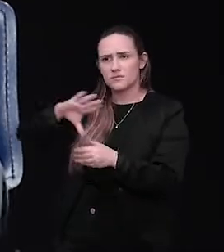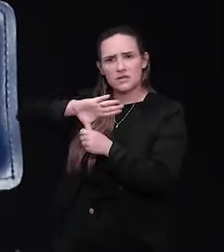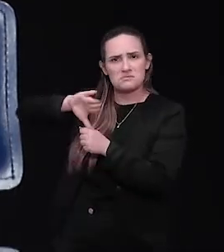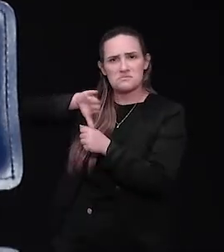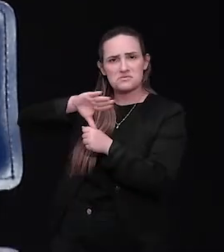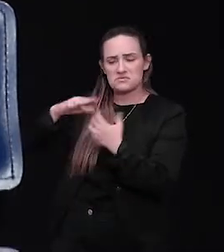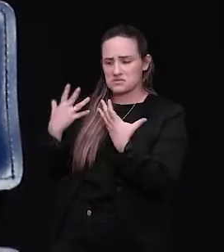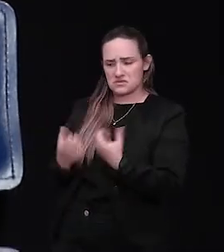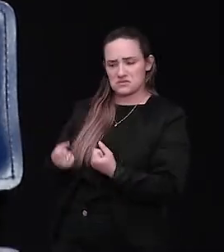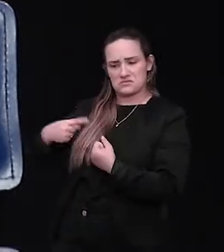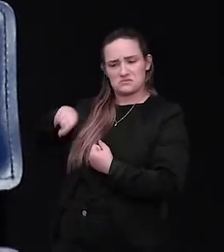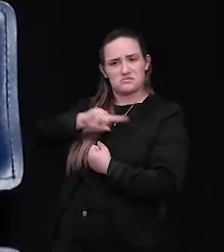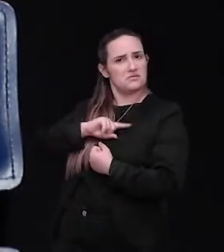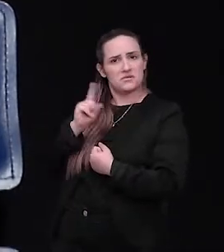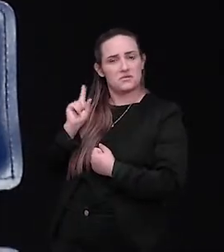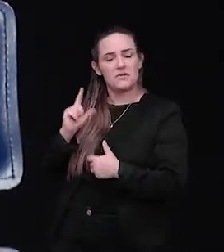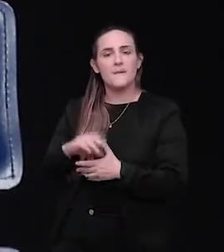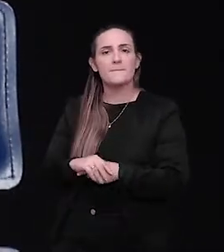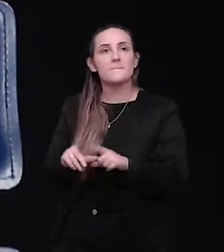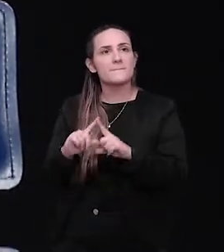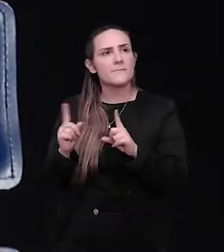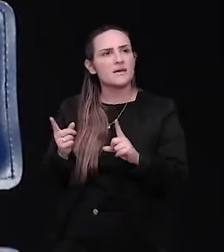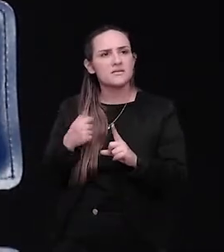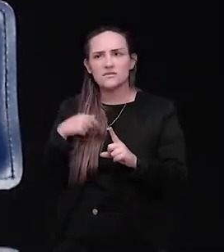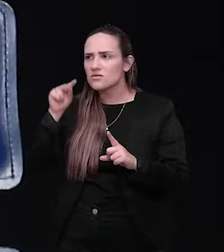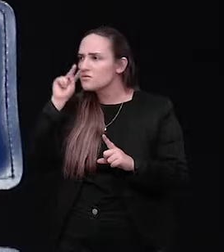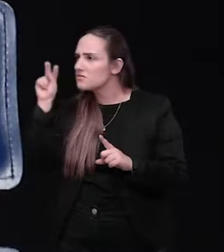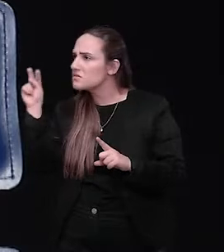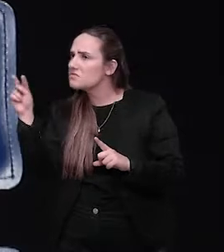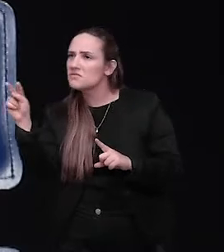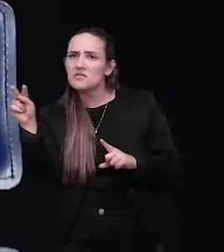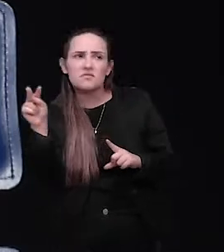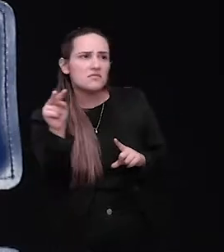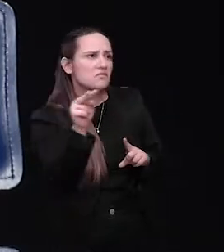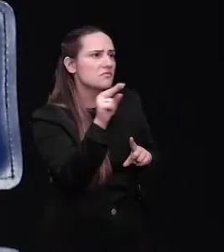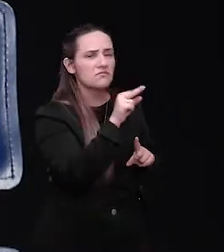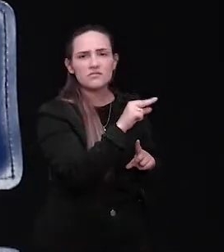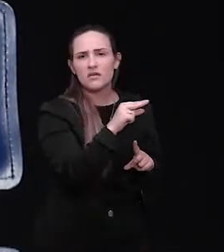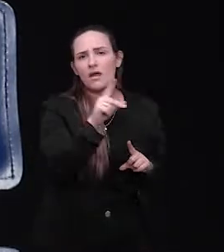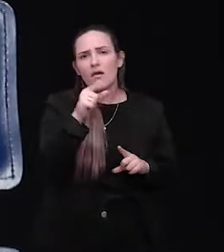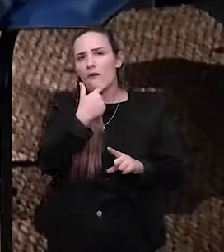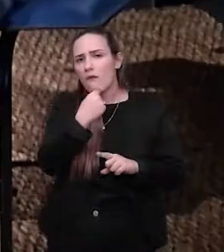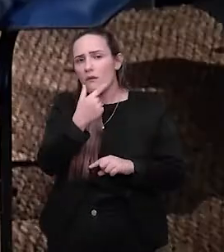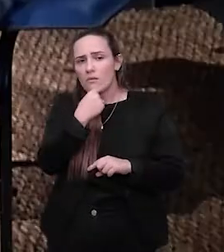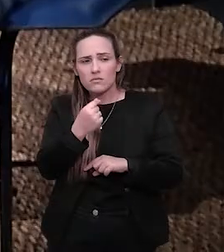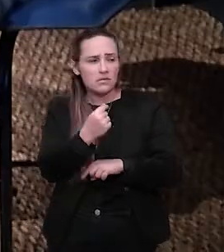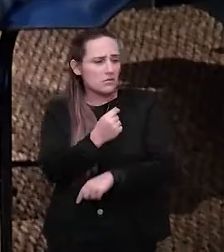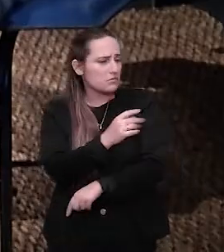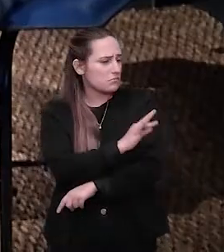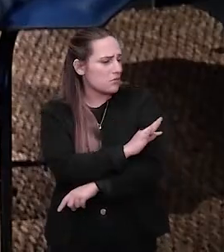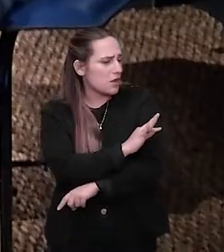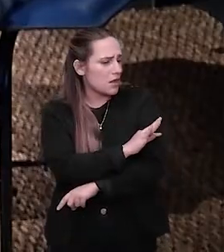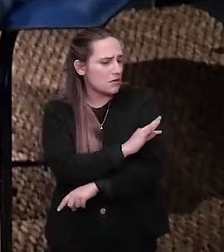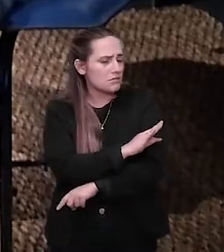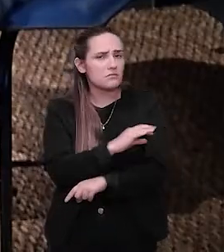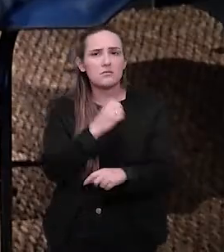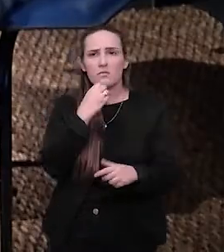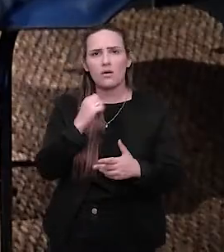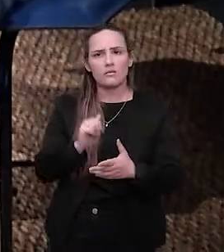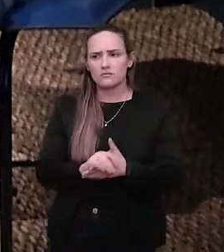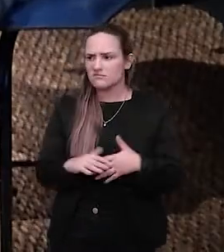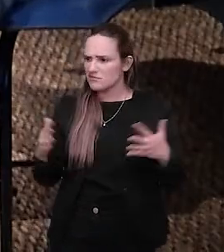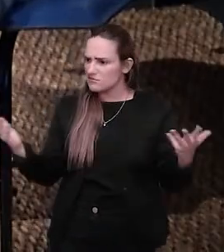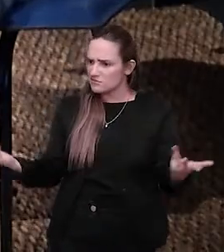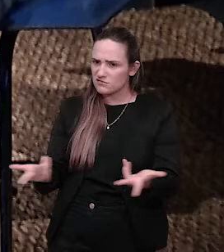estava no corredor da morte, e o embaixador não nos recebeu, mas eu fiquei impressionado com o técnico que nos recebeu. Ele era, sei lá, o 4º no